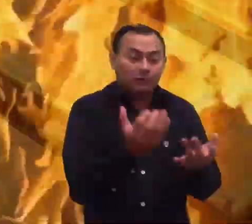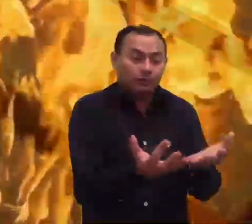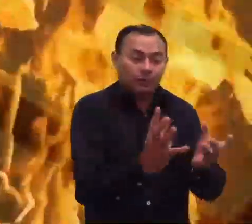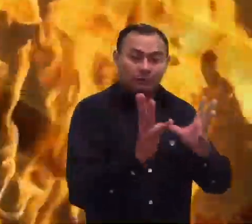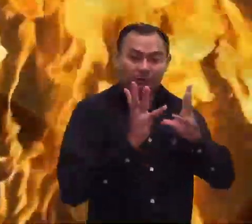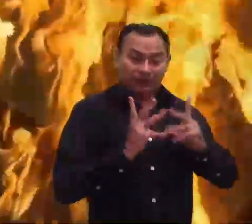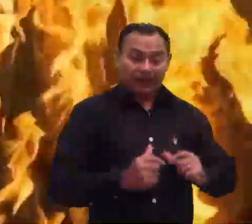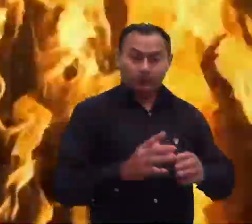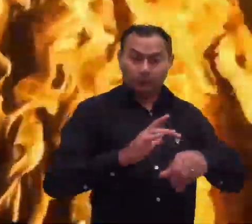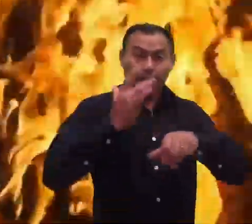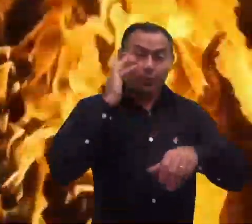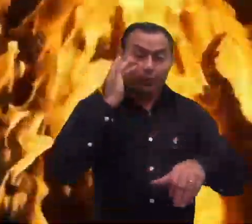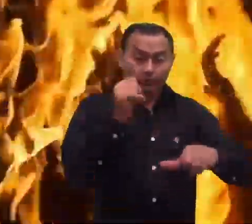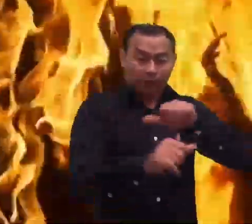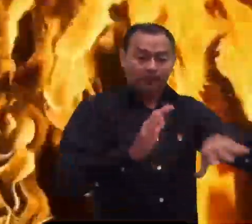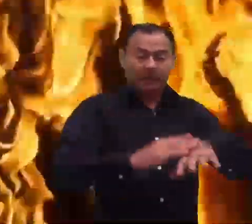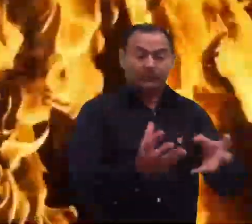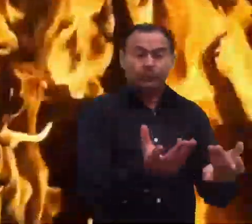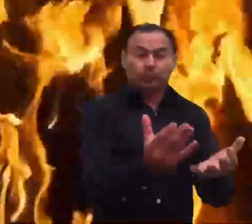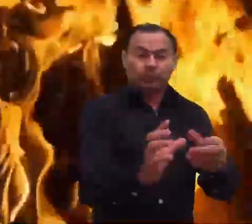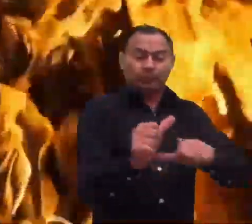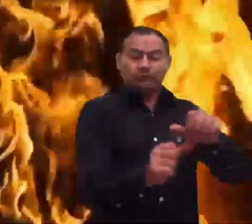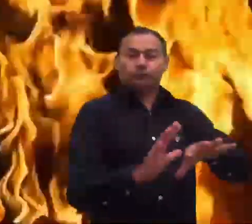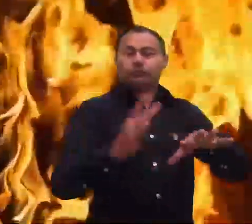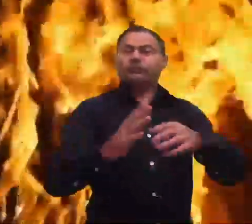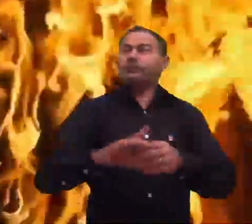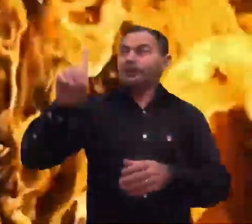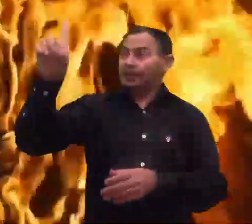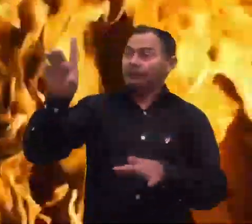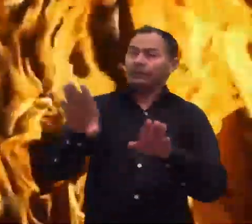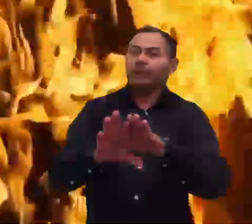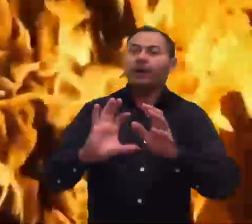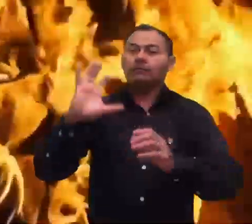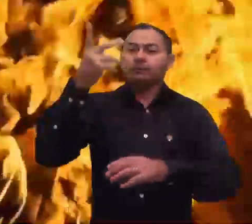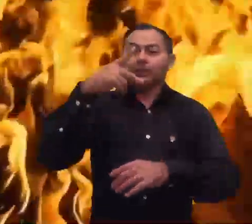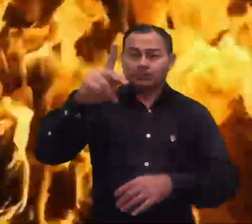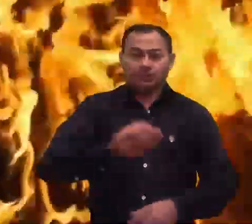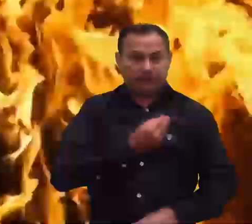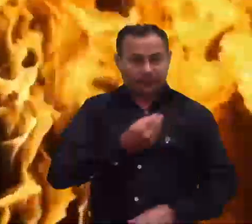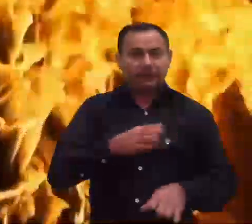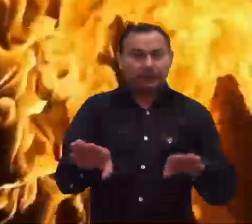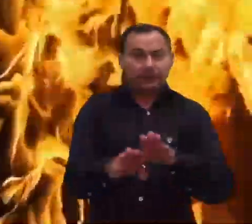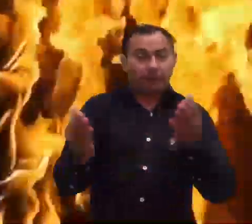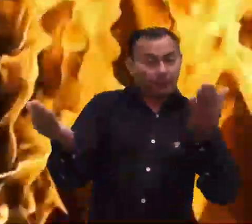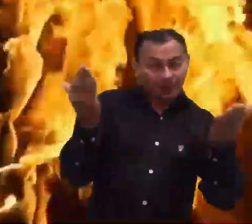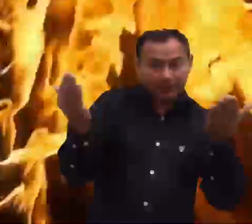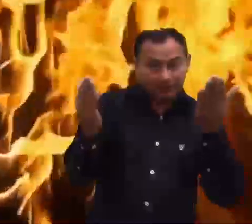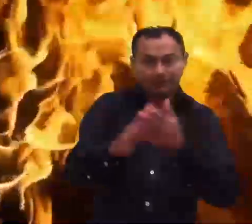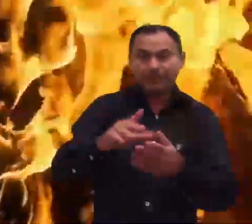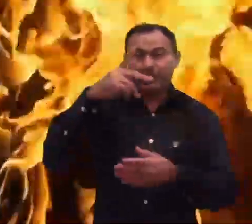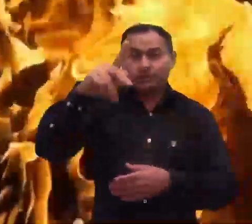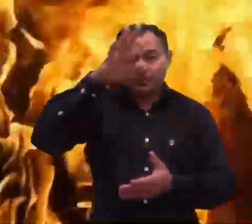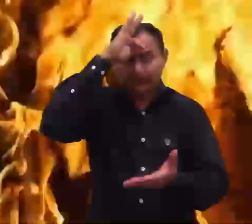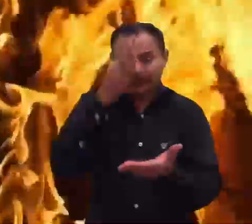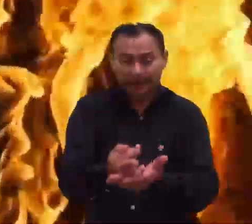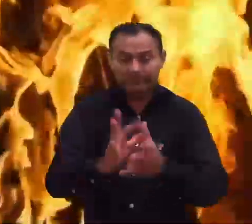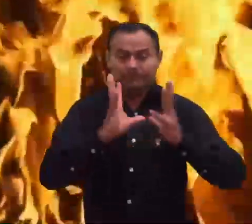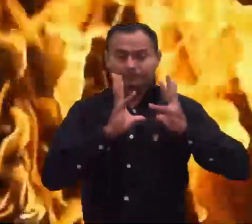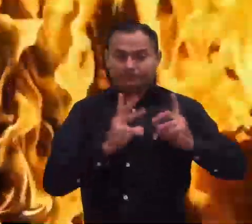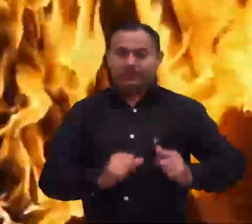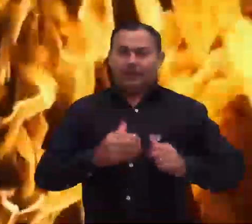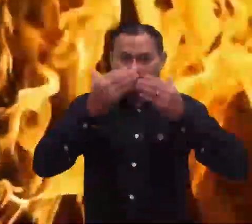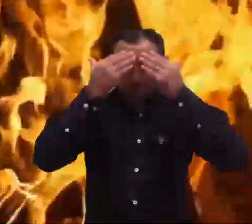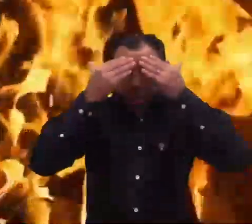o ouro é purificado e se torna mais precioso através do fogo, Deus permite certos acontecimentos na sua vida para que sua fé